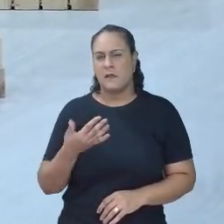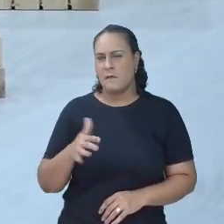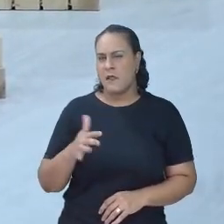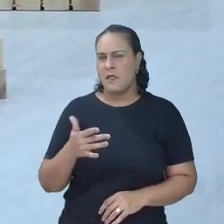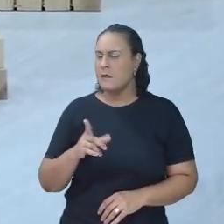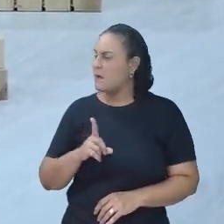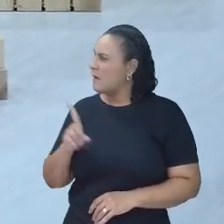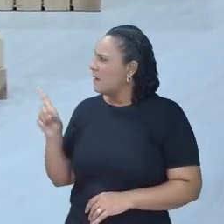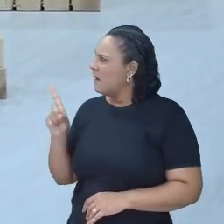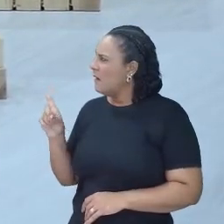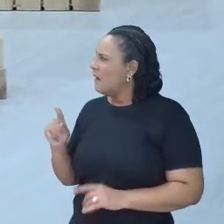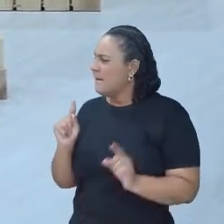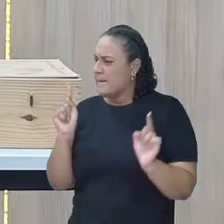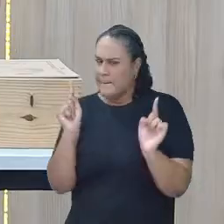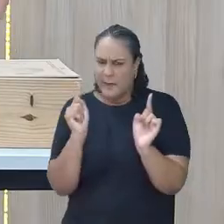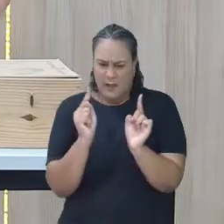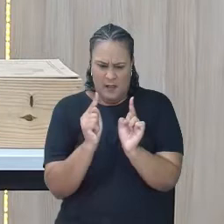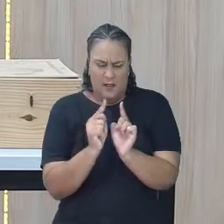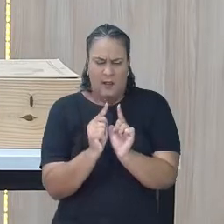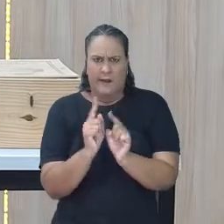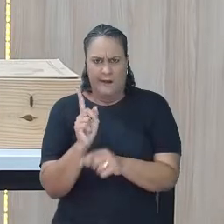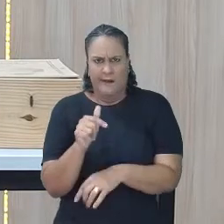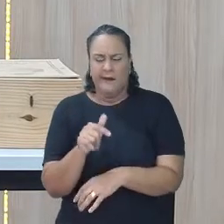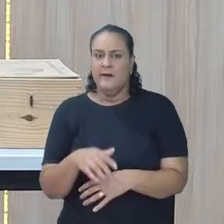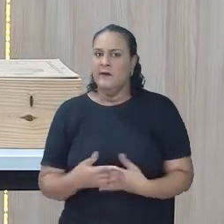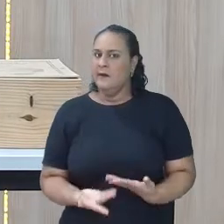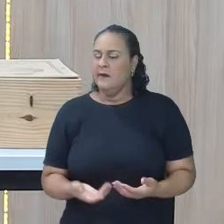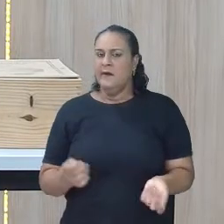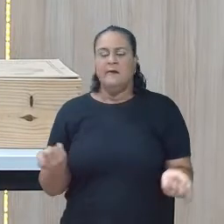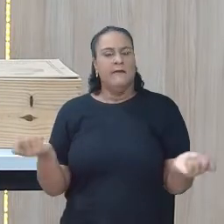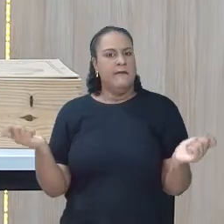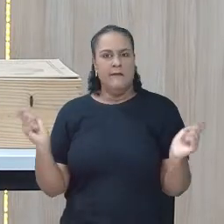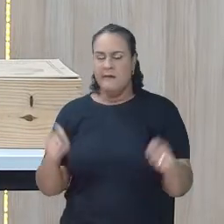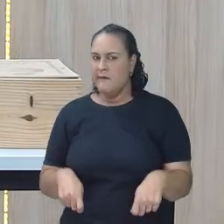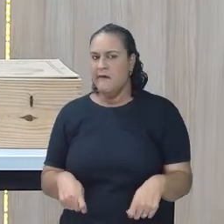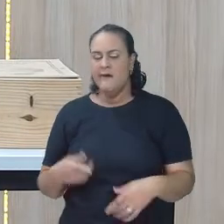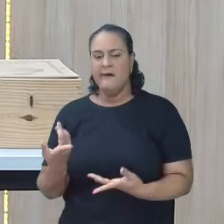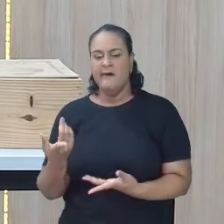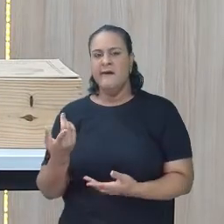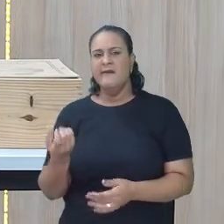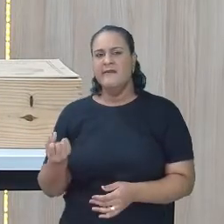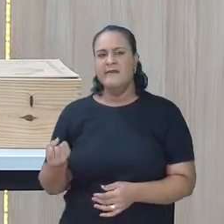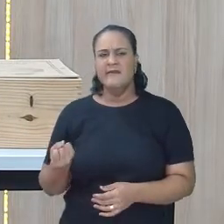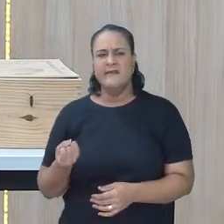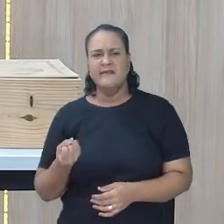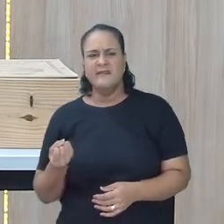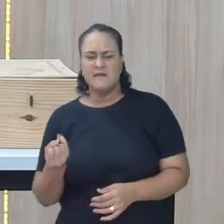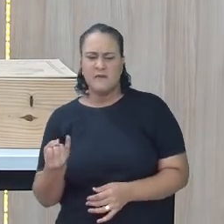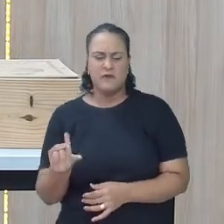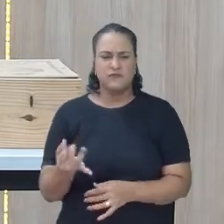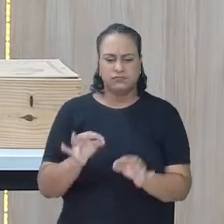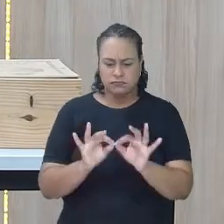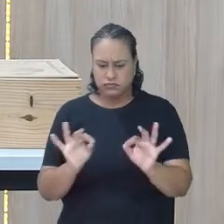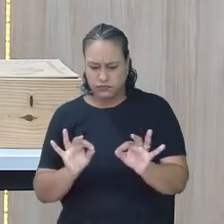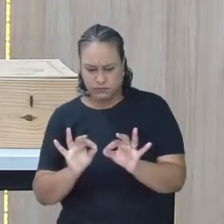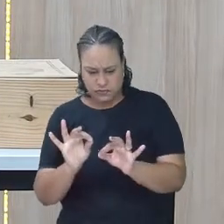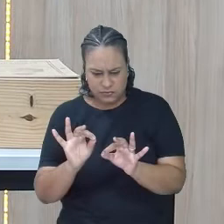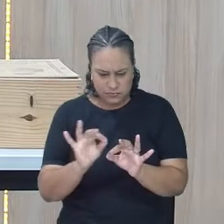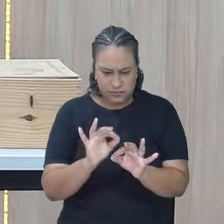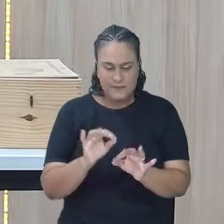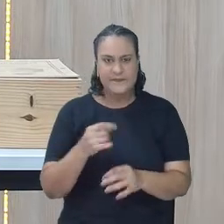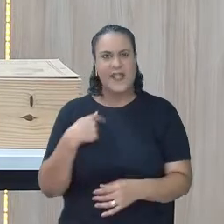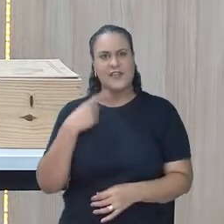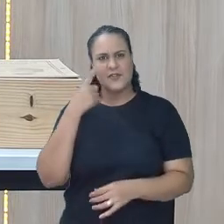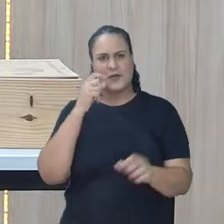essa confecção bem pequenininho, né? Não ia dar para a gente poder fazer essa medição. E olha que quando está no slide, a gente acha que é, meu Deus,